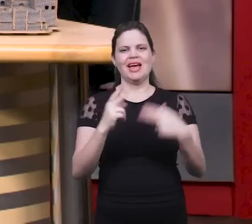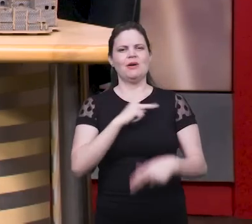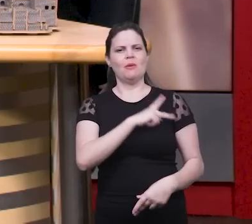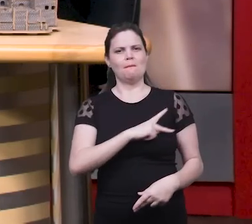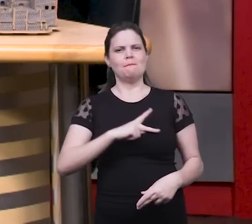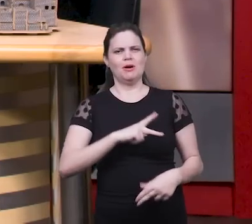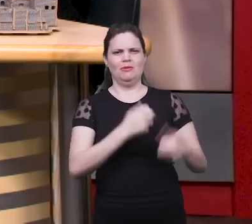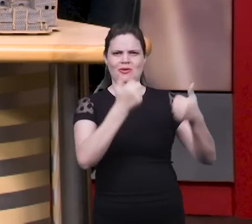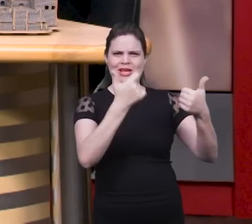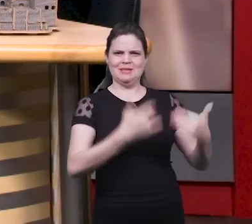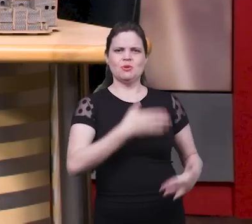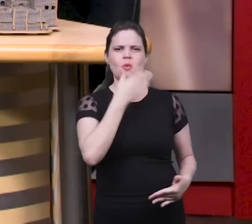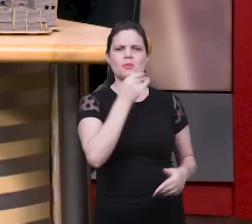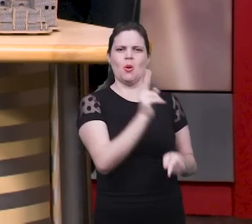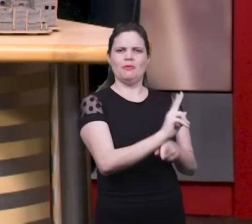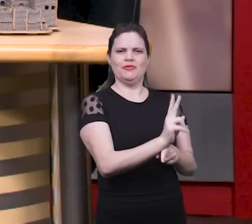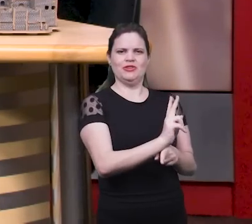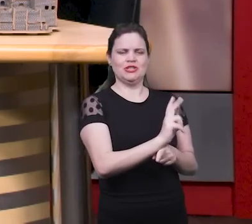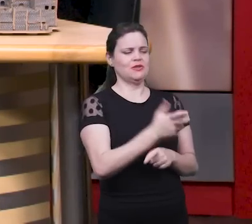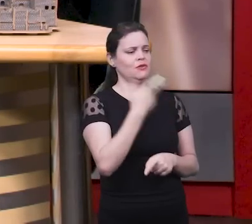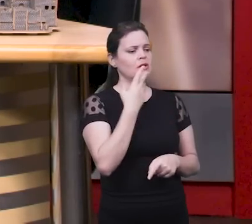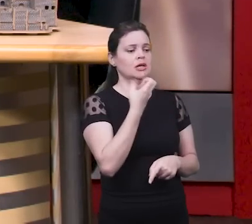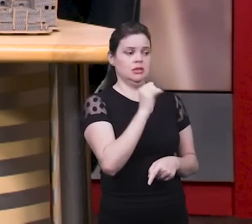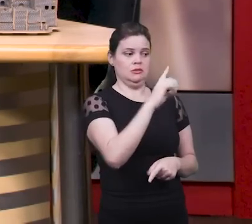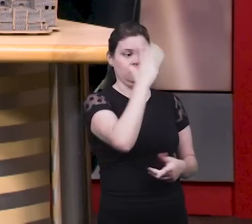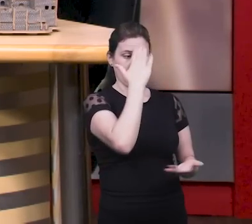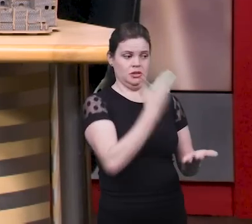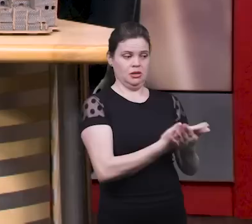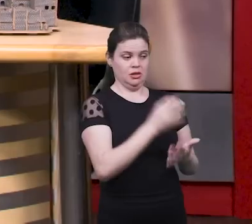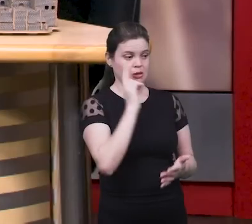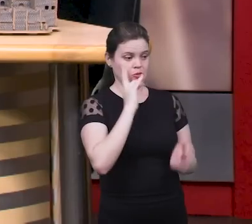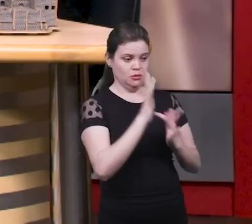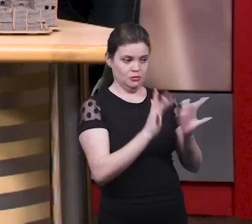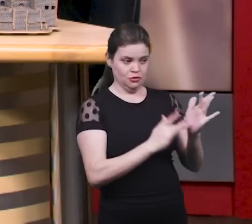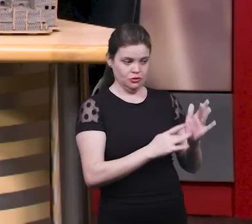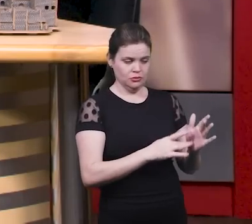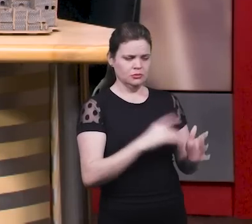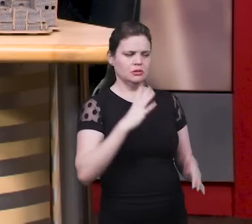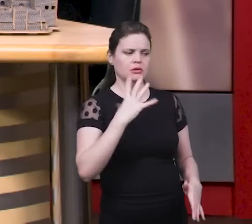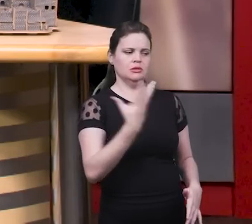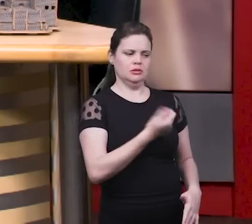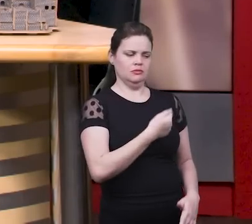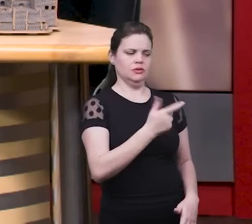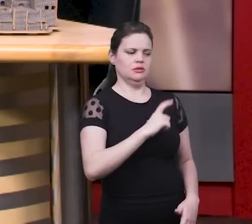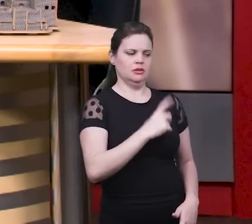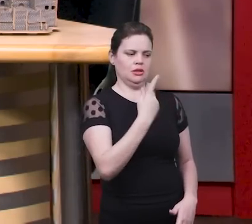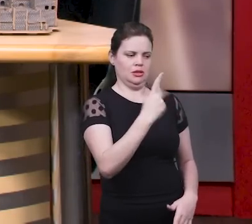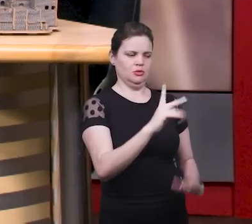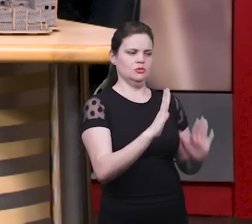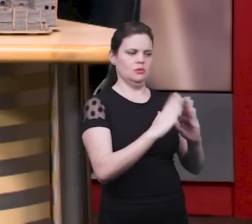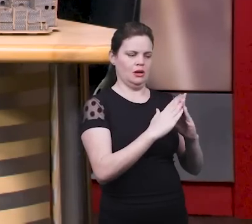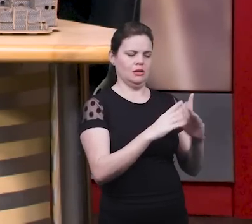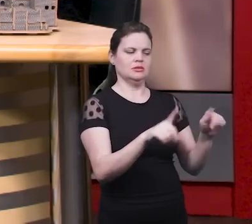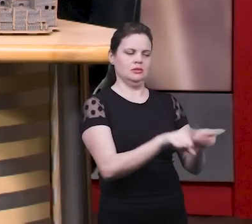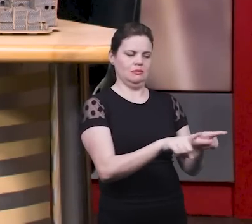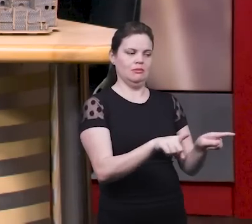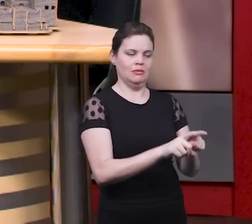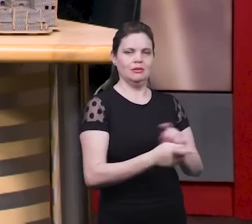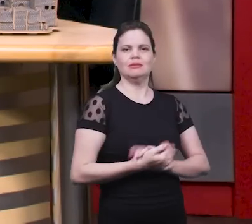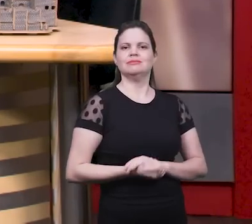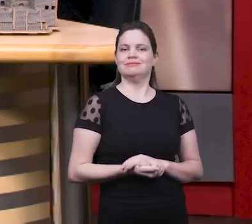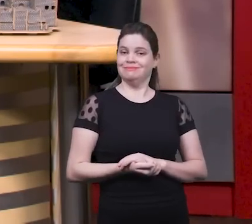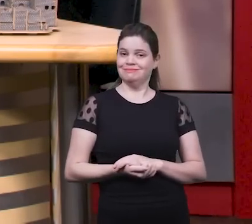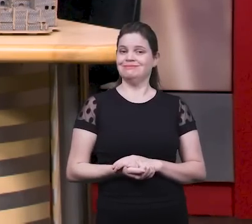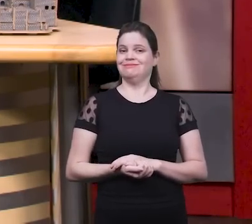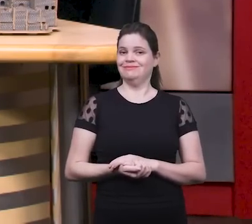Senhor Jesus, e será salvo tu e a tua casa, né? É crer em Jesus, né? O tanque está ali para mostrar que